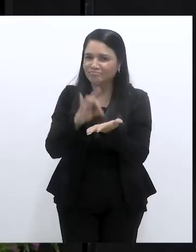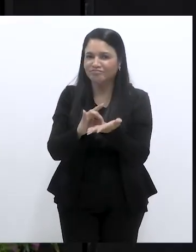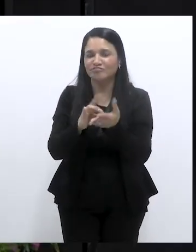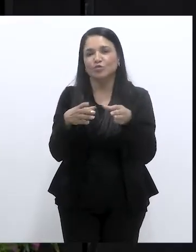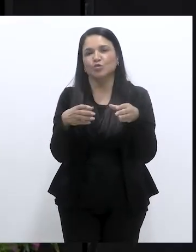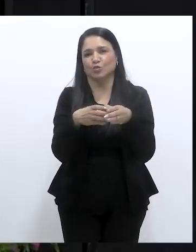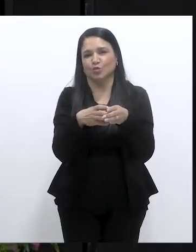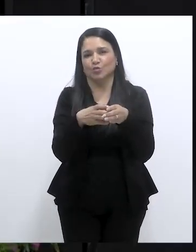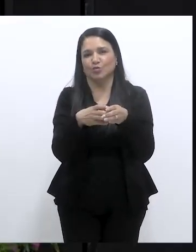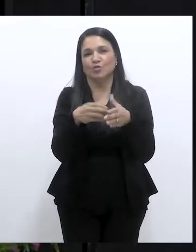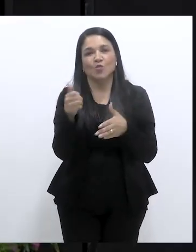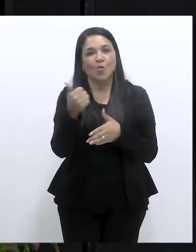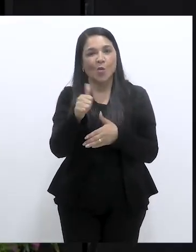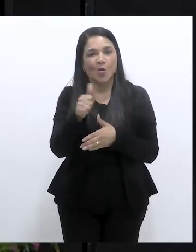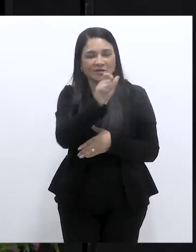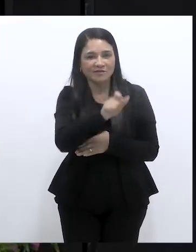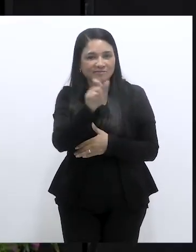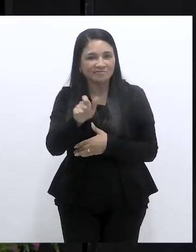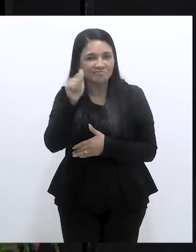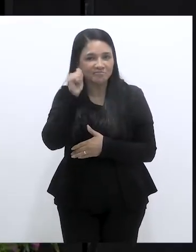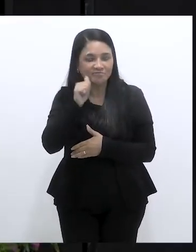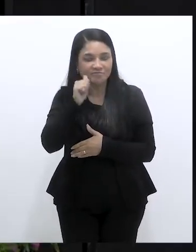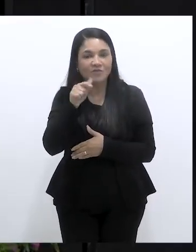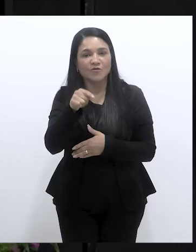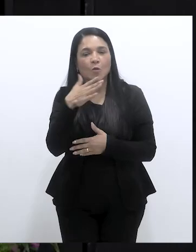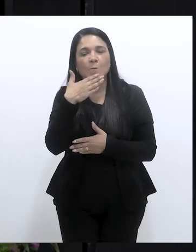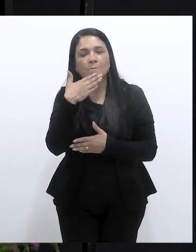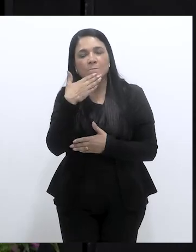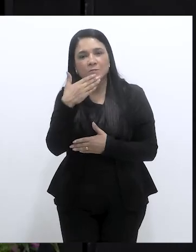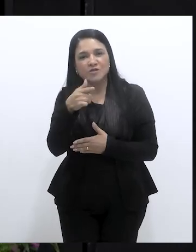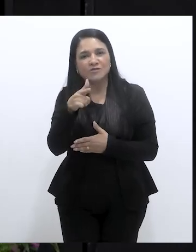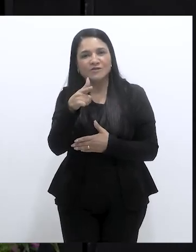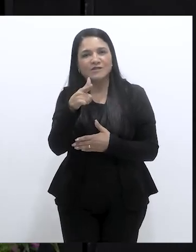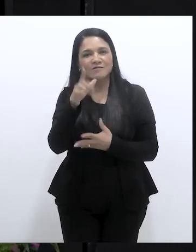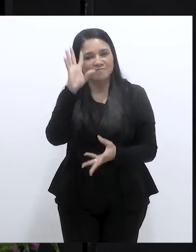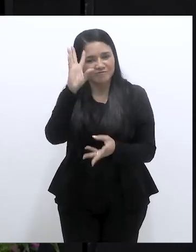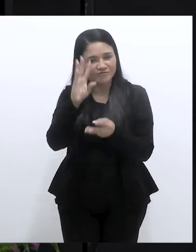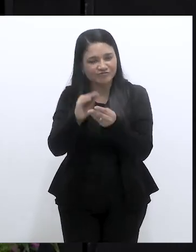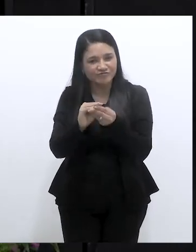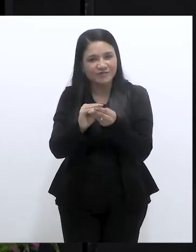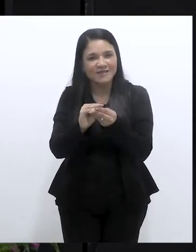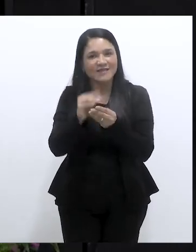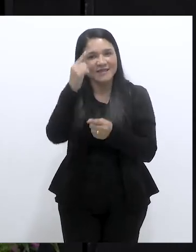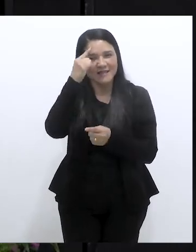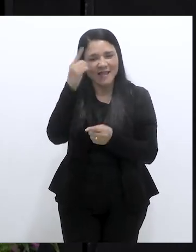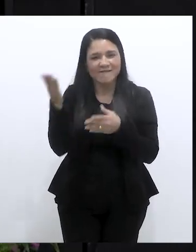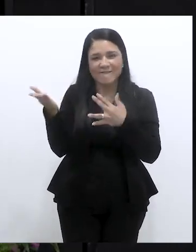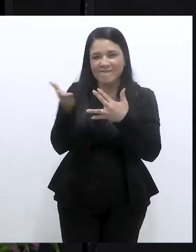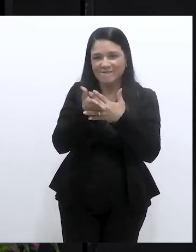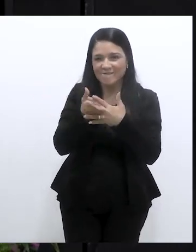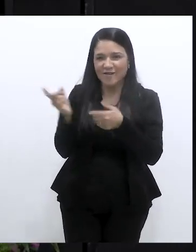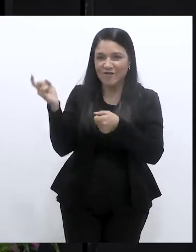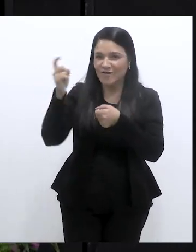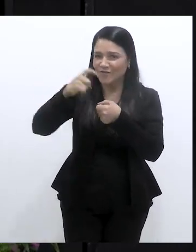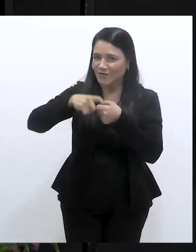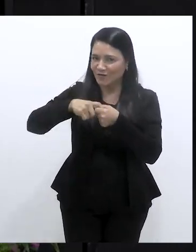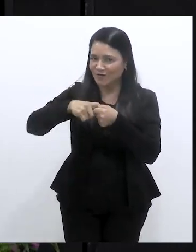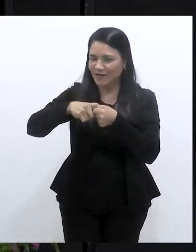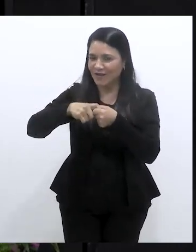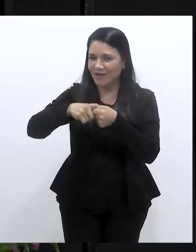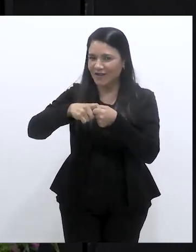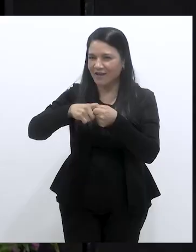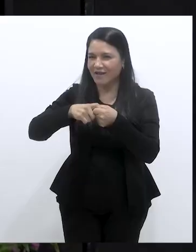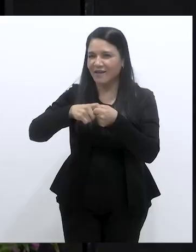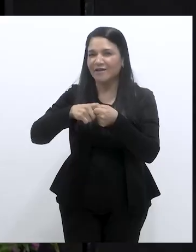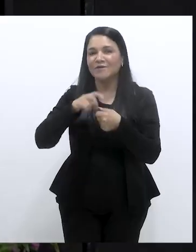o exemplo que Ah, você está dando. Mas, Maura, eu vou te pedir para formular a tua ideia e nós irmos para um breve intervalo. Vamos